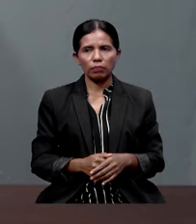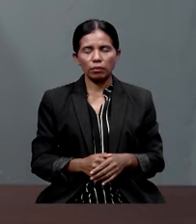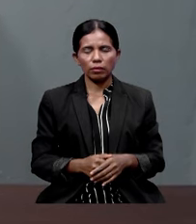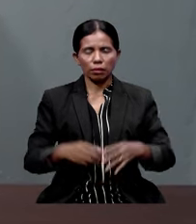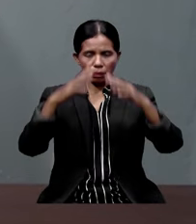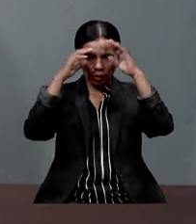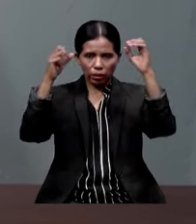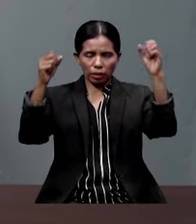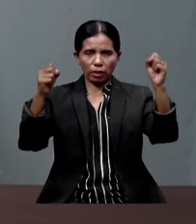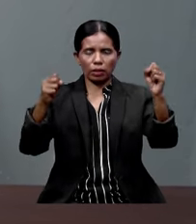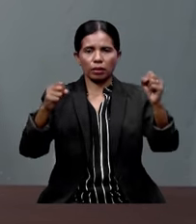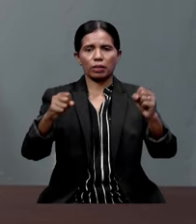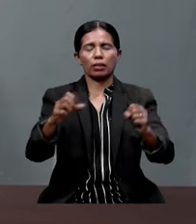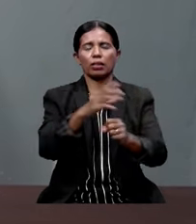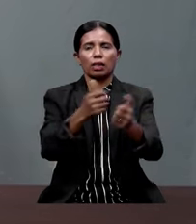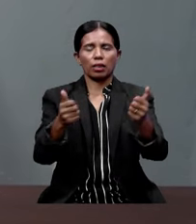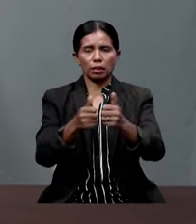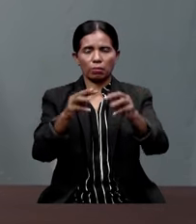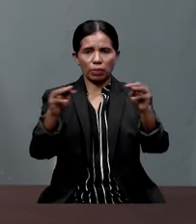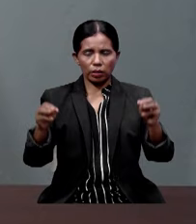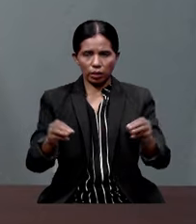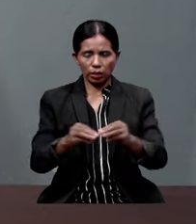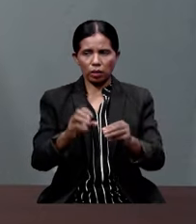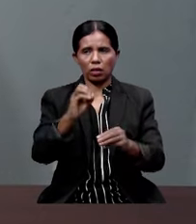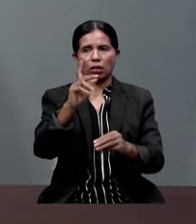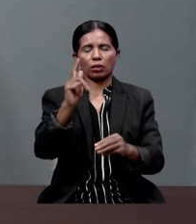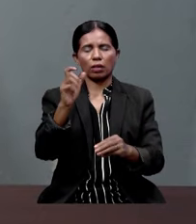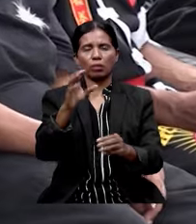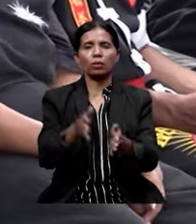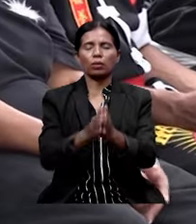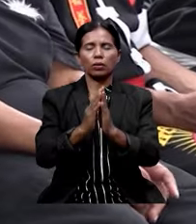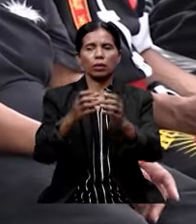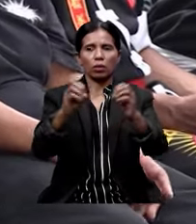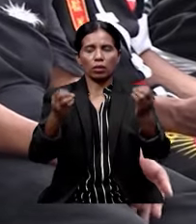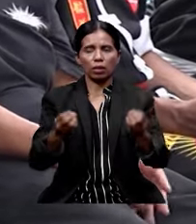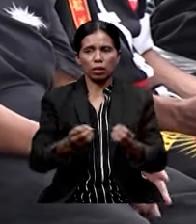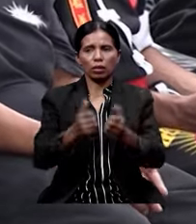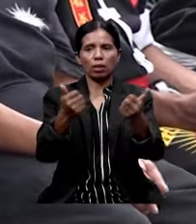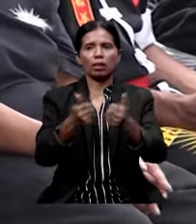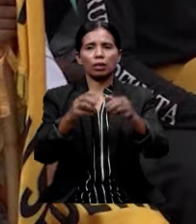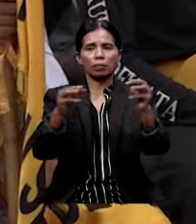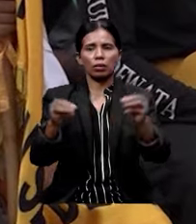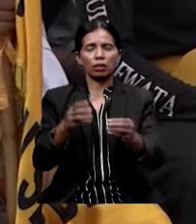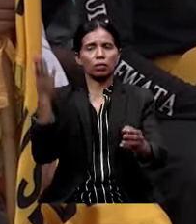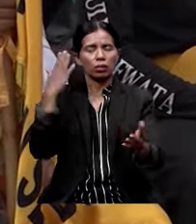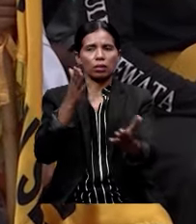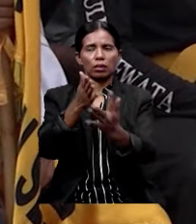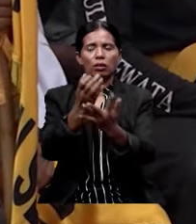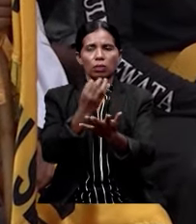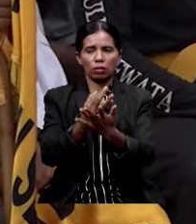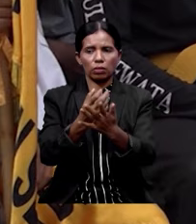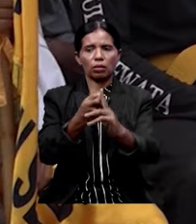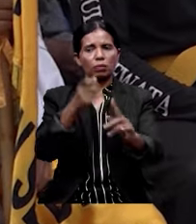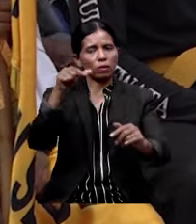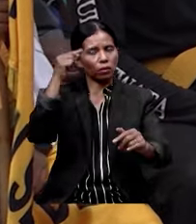Presidente di Komisión Reguladora Arte Marciais, Octavio da Conceição, cuja organización arte marcial sira, debe antes ne asesuar na fundo subvenção musi